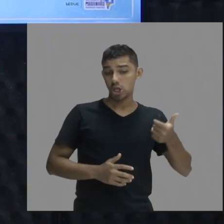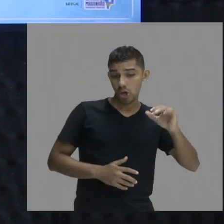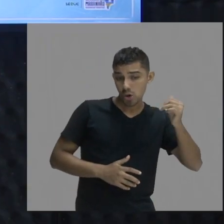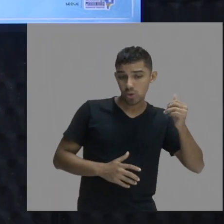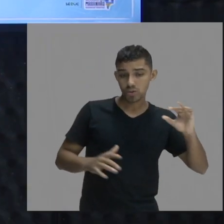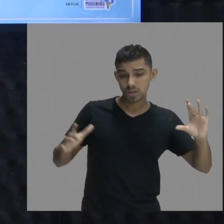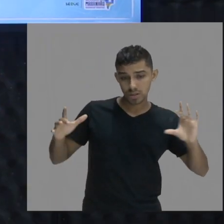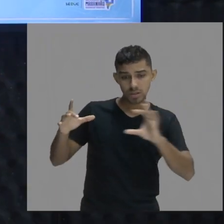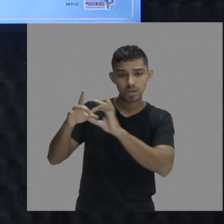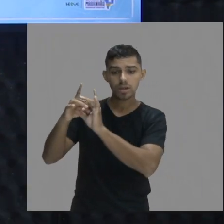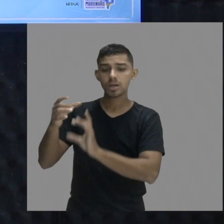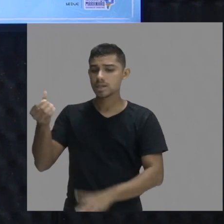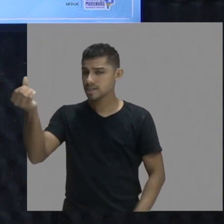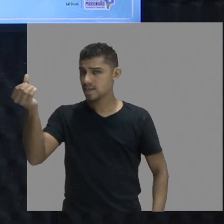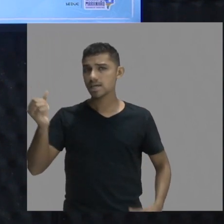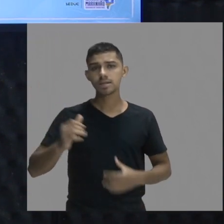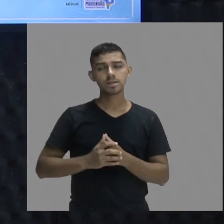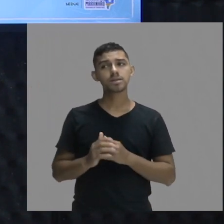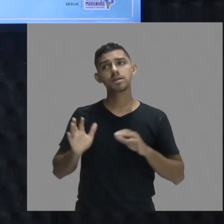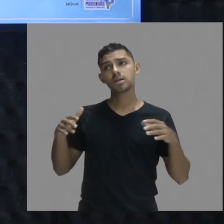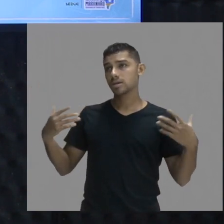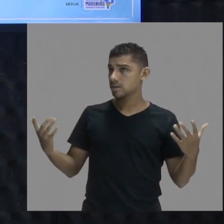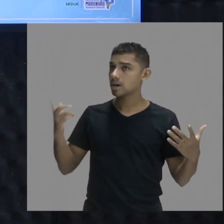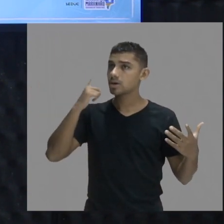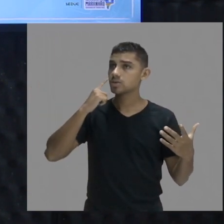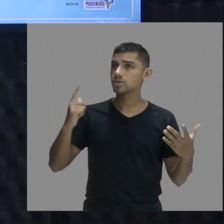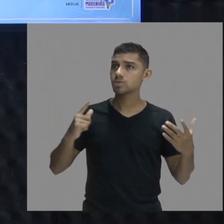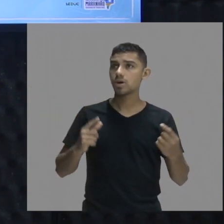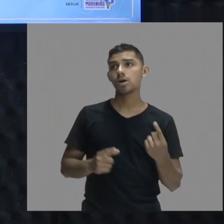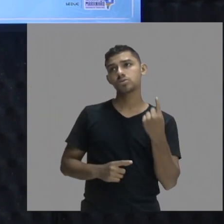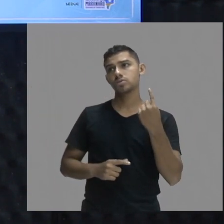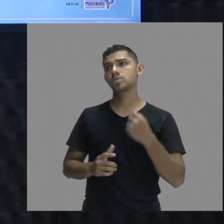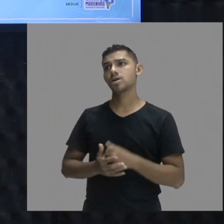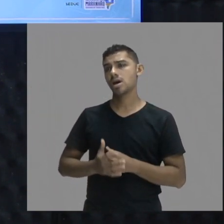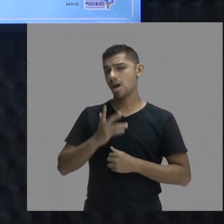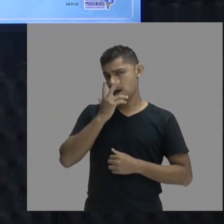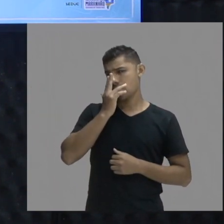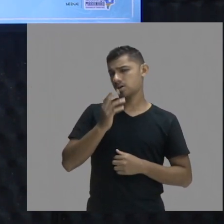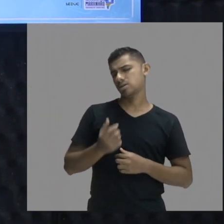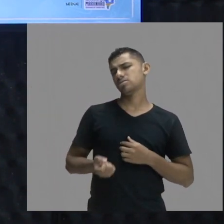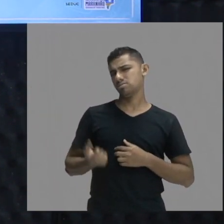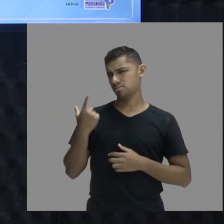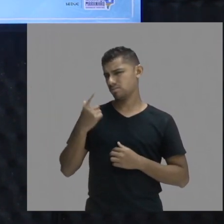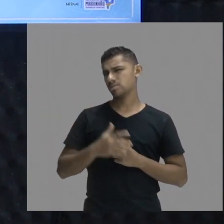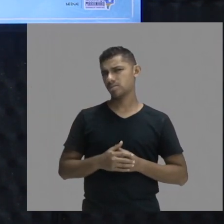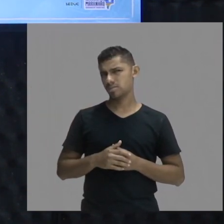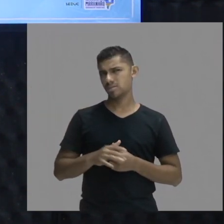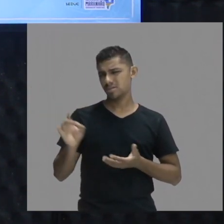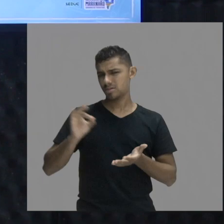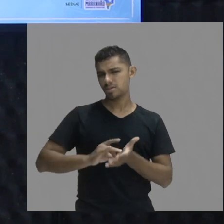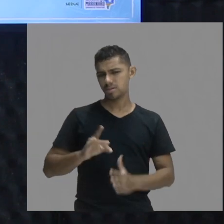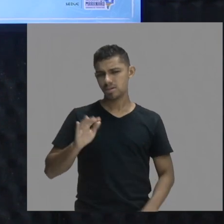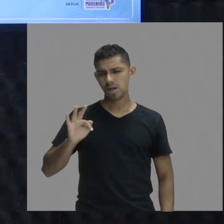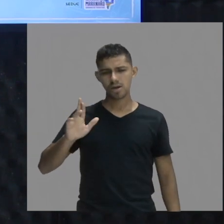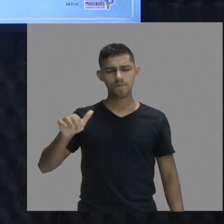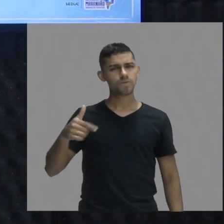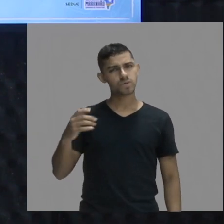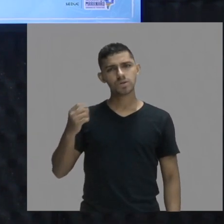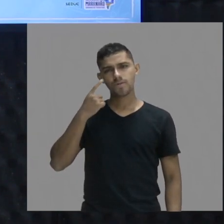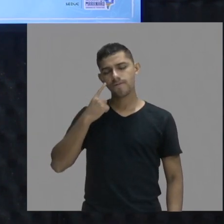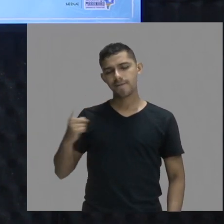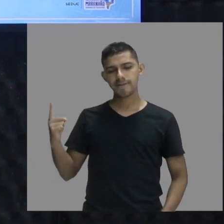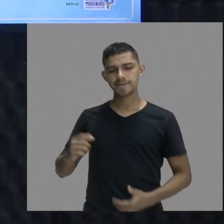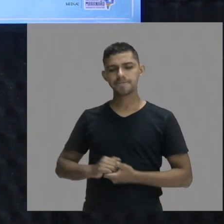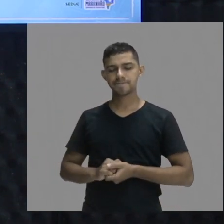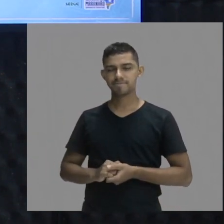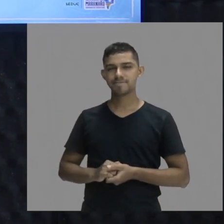que cada elemento de A deve estar associado a um único, eu achei isso aí meio estranho. Mas será que isso impede de ser função, pessoal?